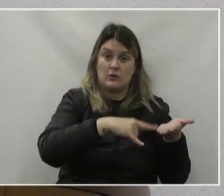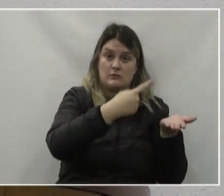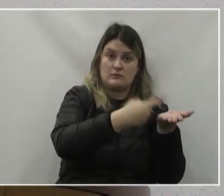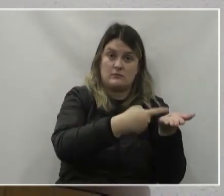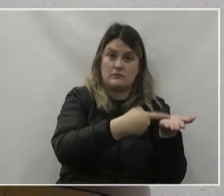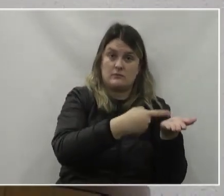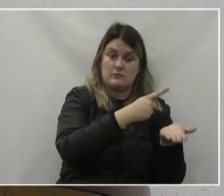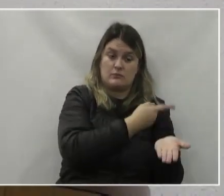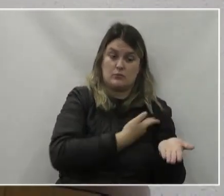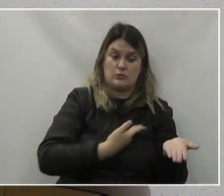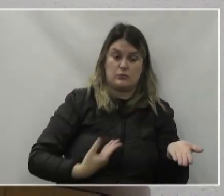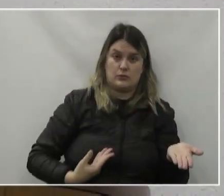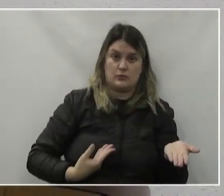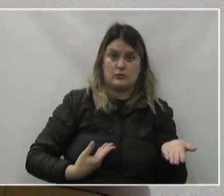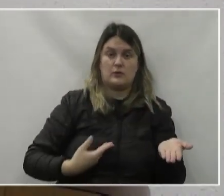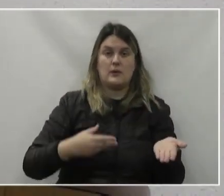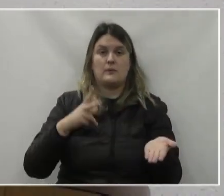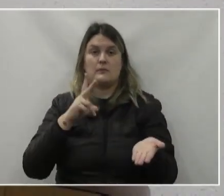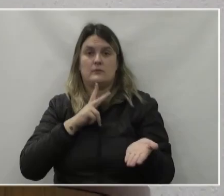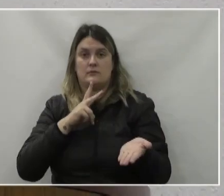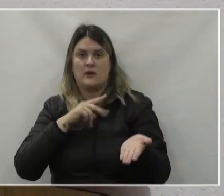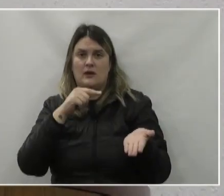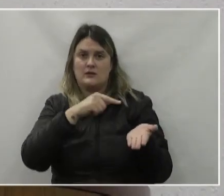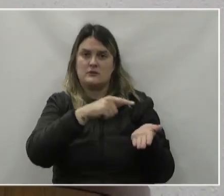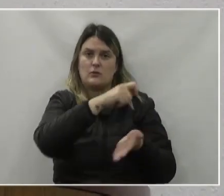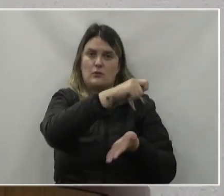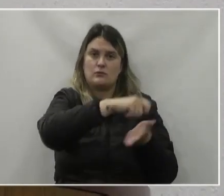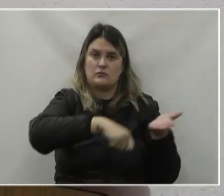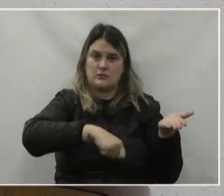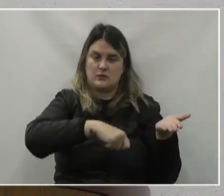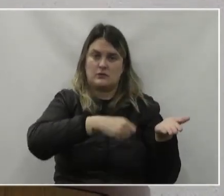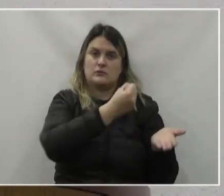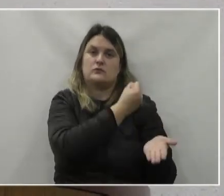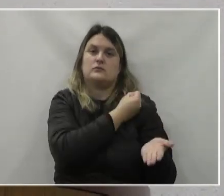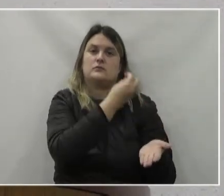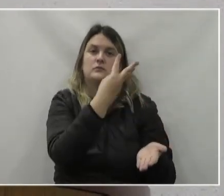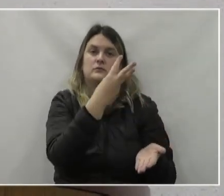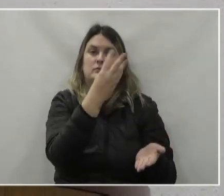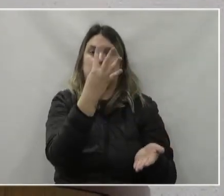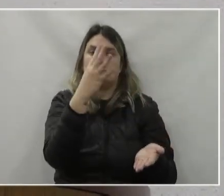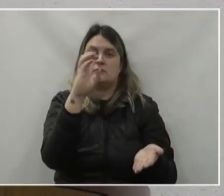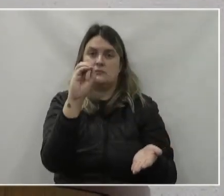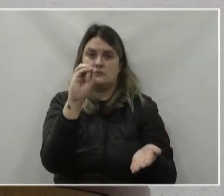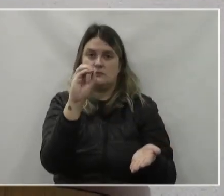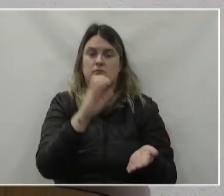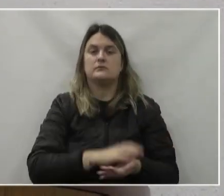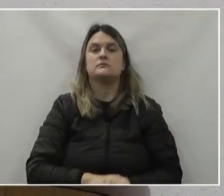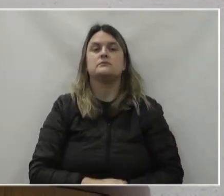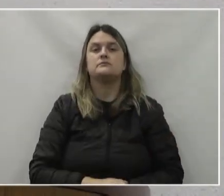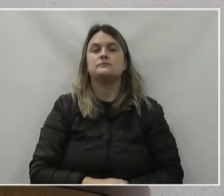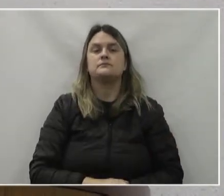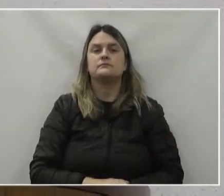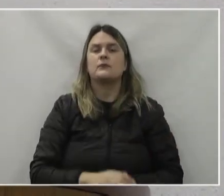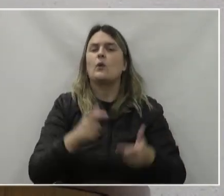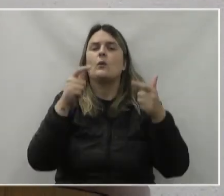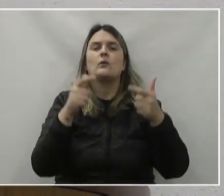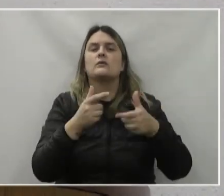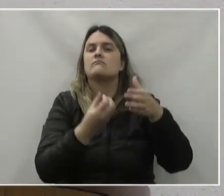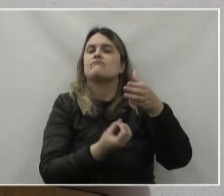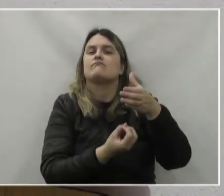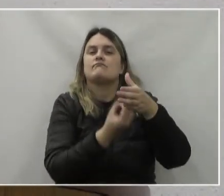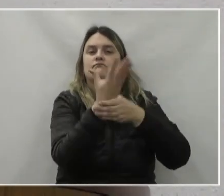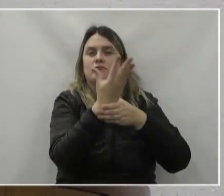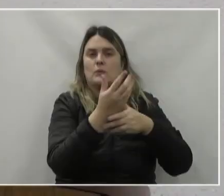cujo tem um contrato de concessão de número 340. Aonde que se originou todo